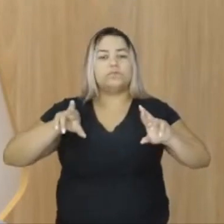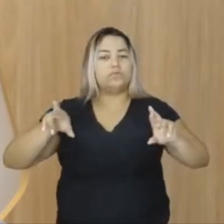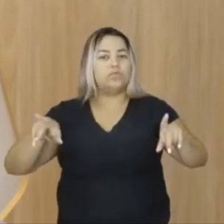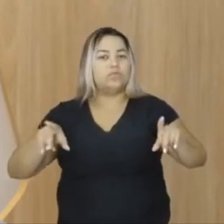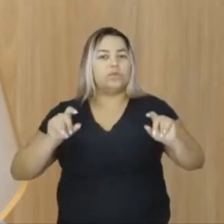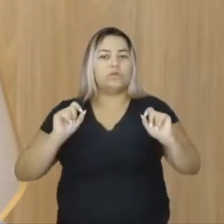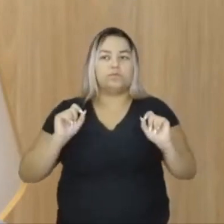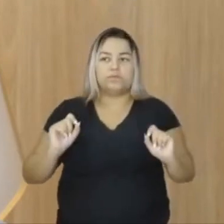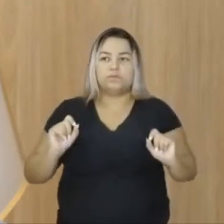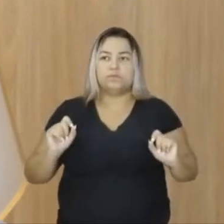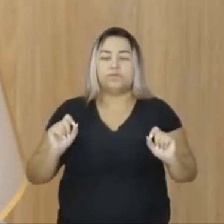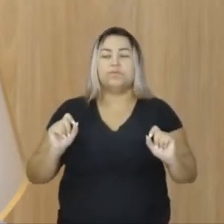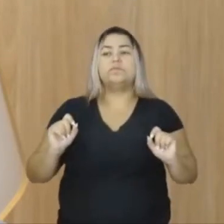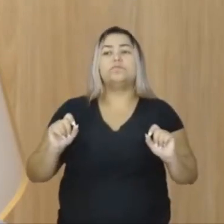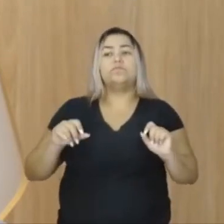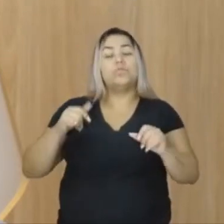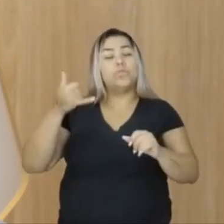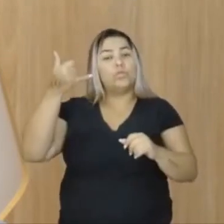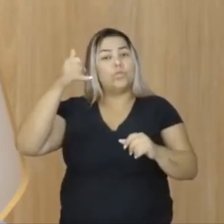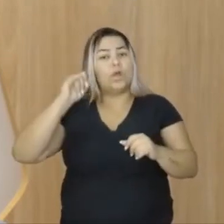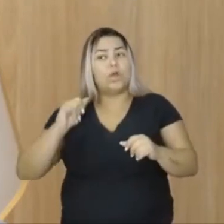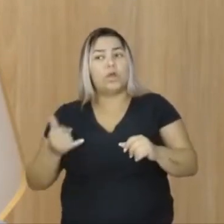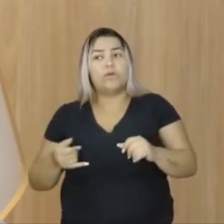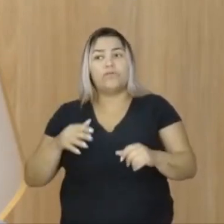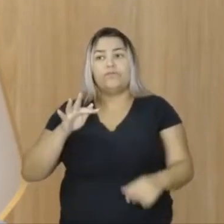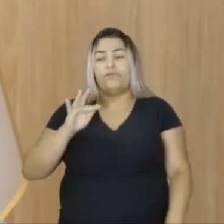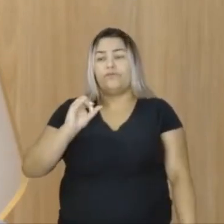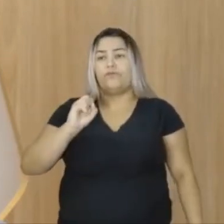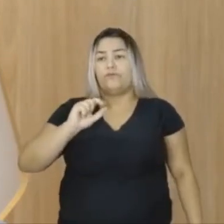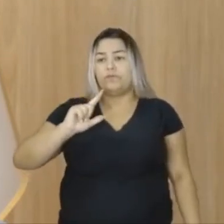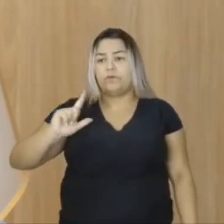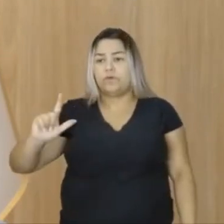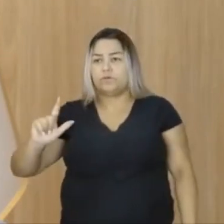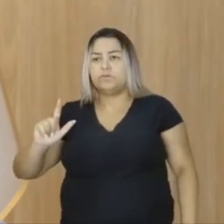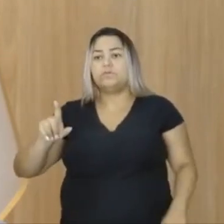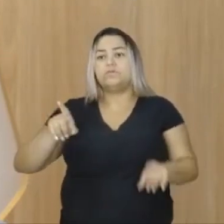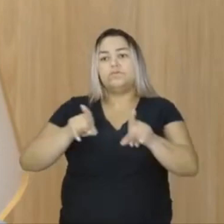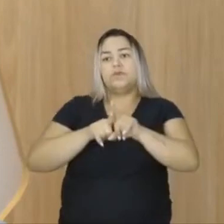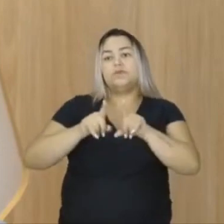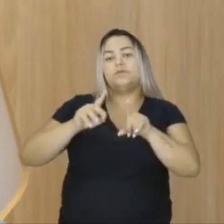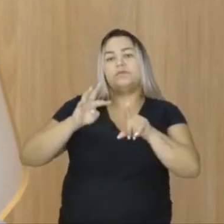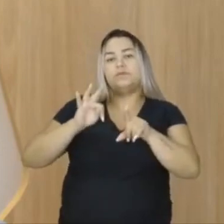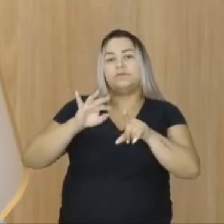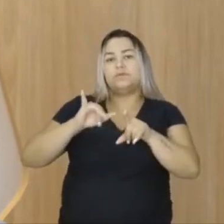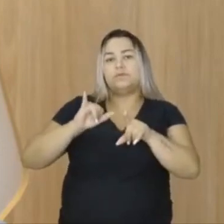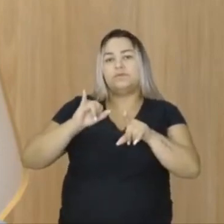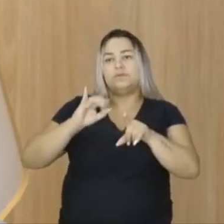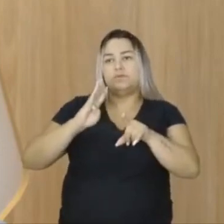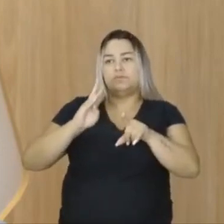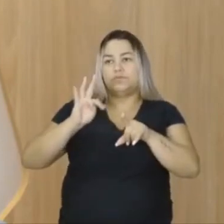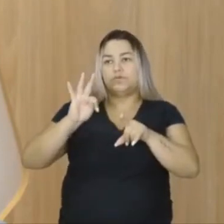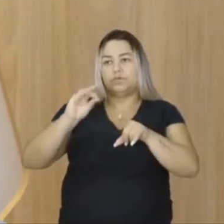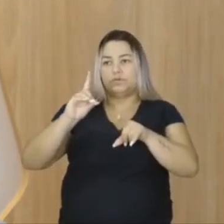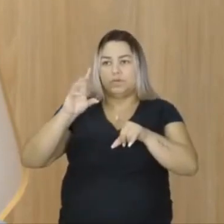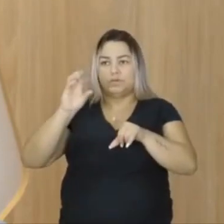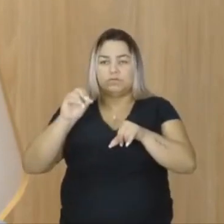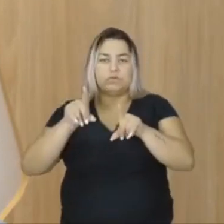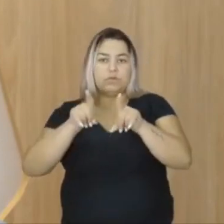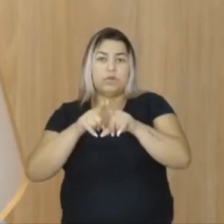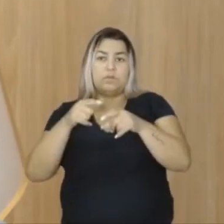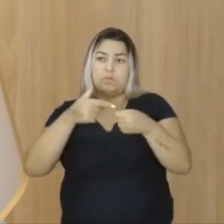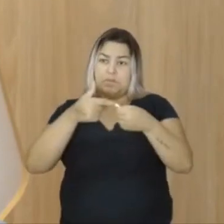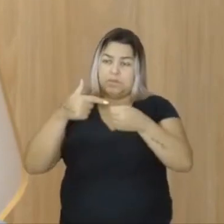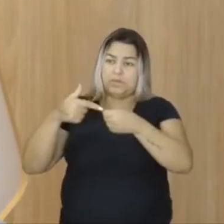né, de produção de energia. Fóssil é mais tributado e os biocombustíveis terão uma carga